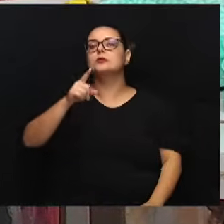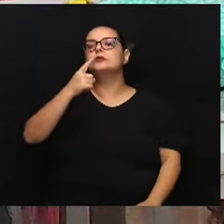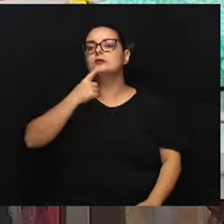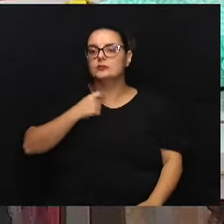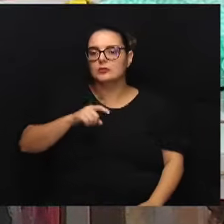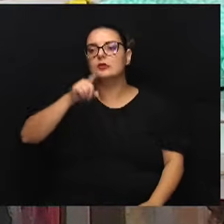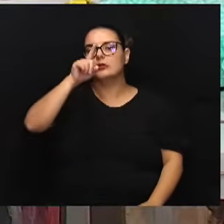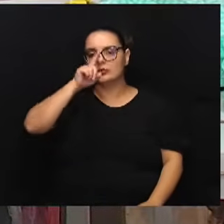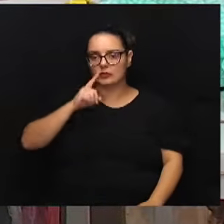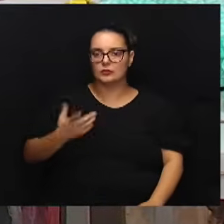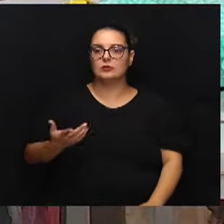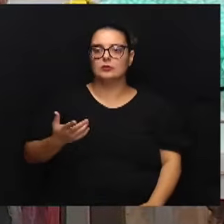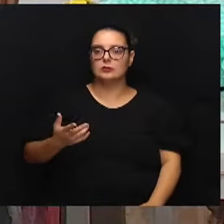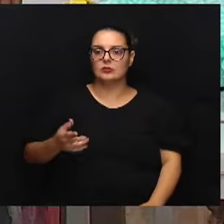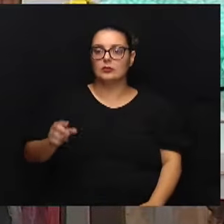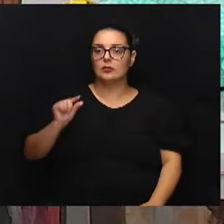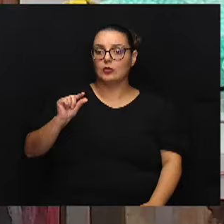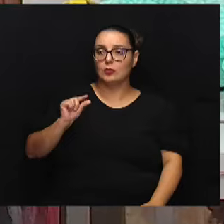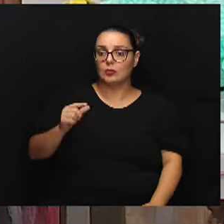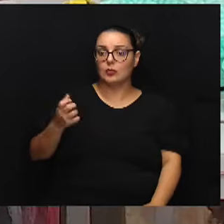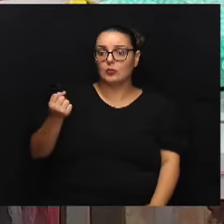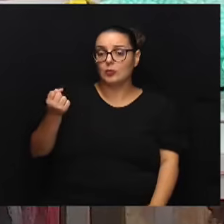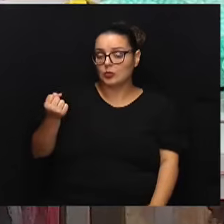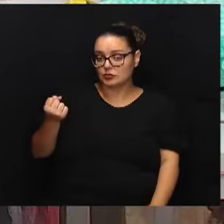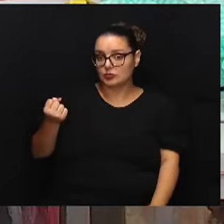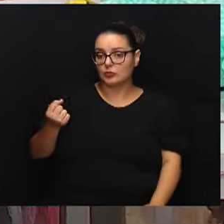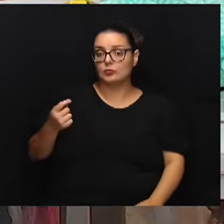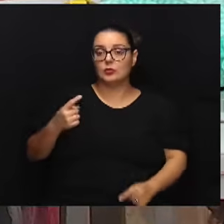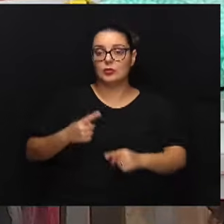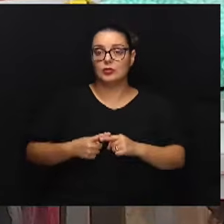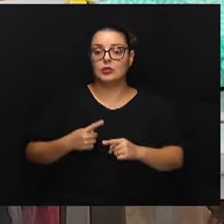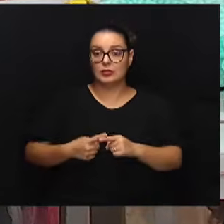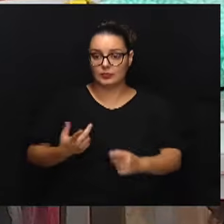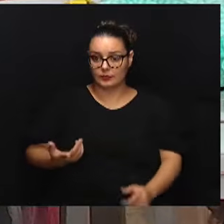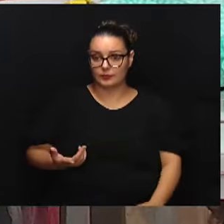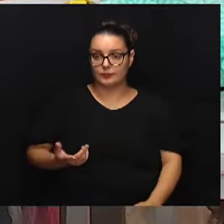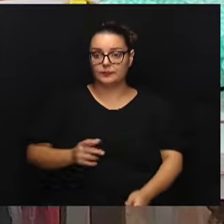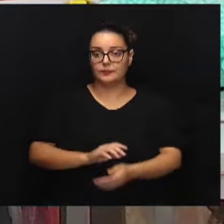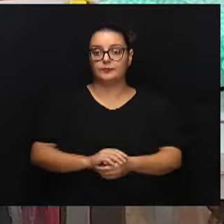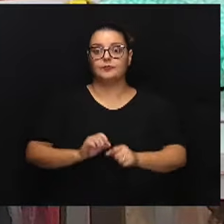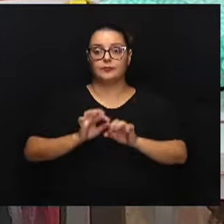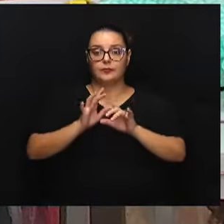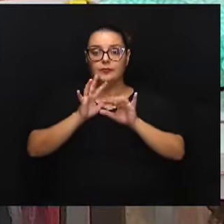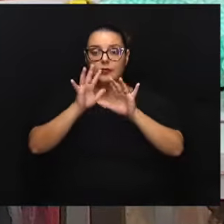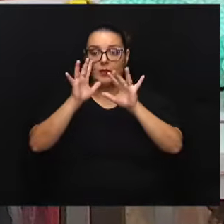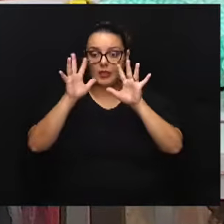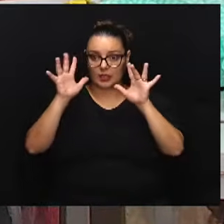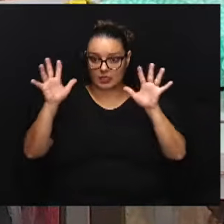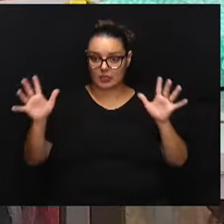com vermelho, a gente vai colocar um pouquinho de branco. Por quê? Aí vai clareando, ó.